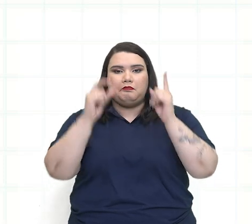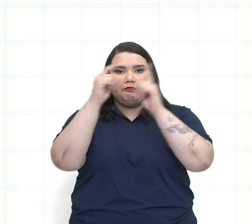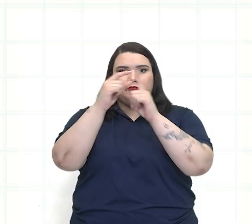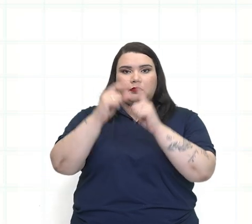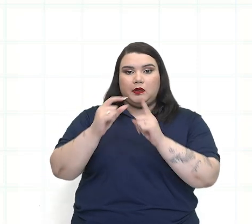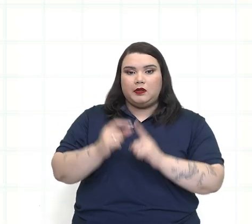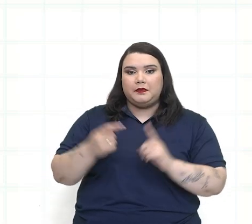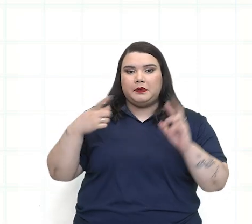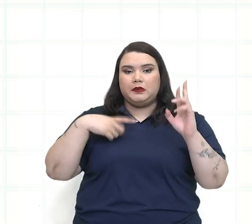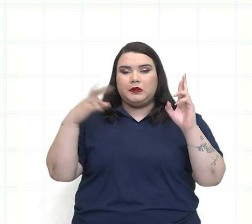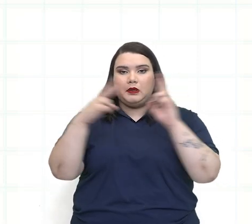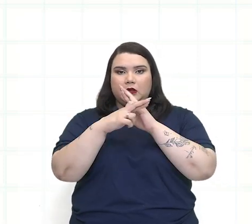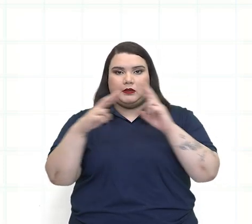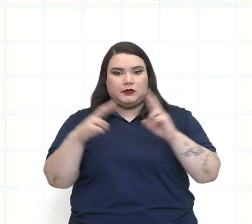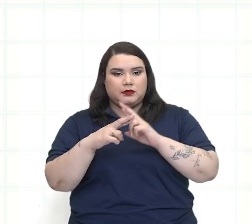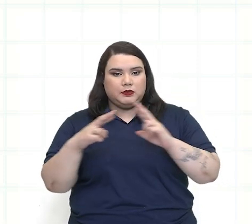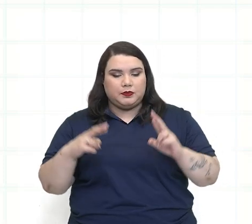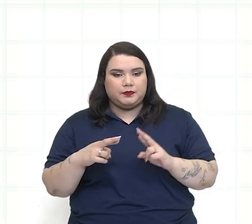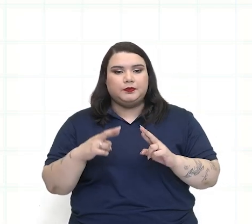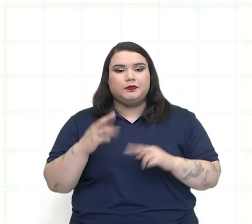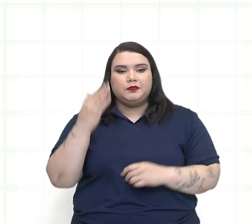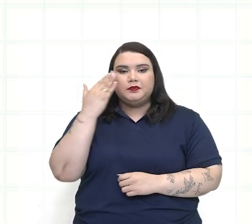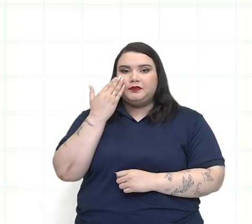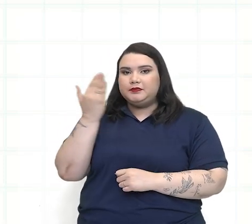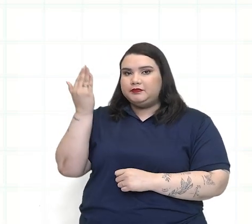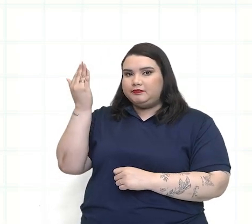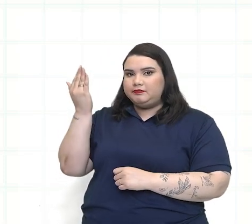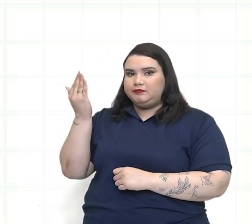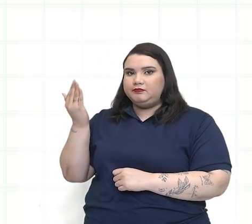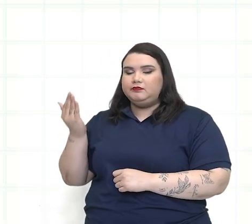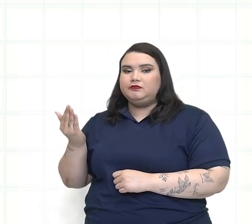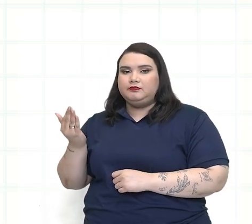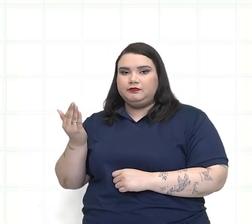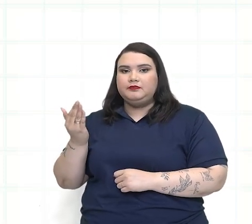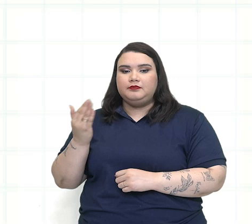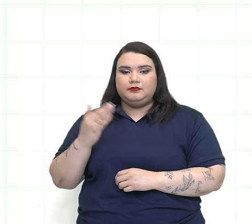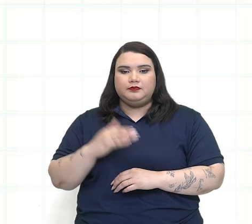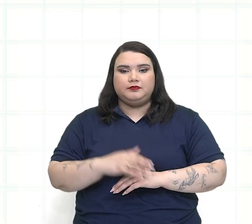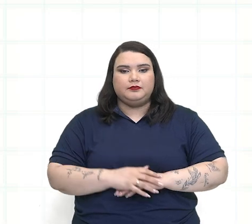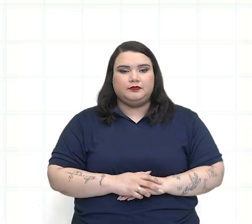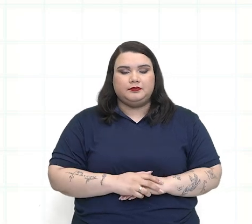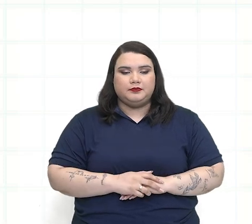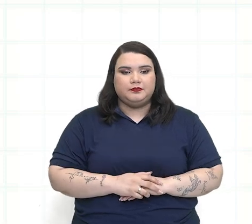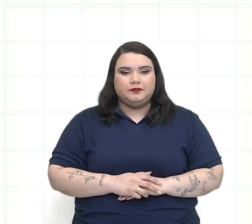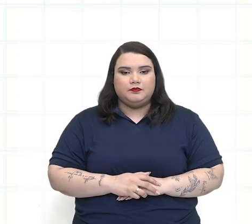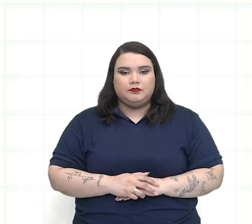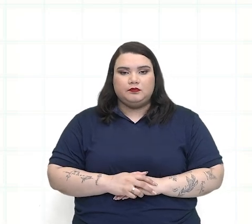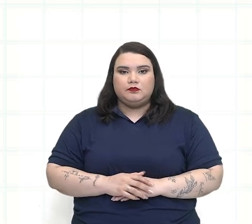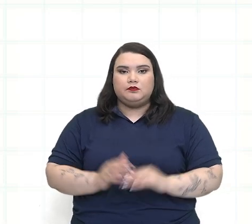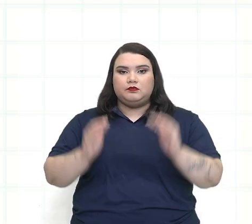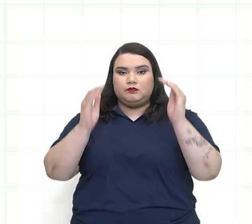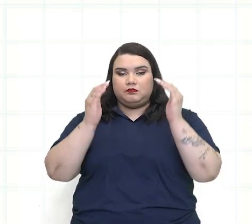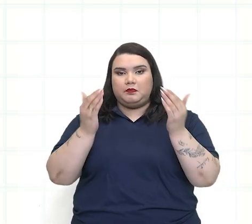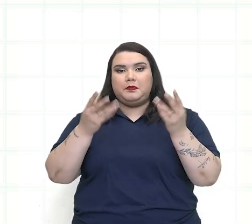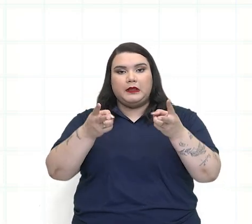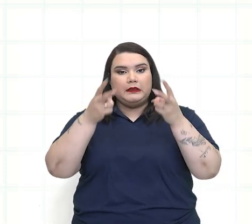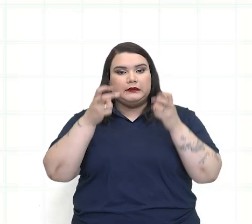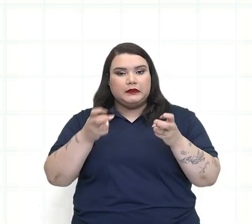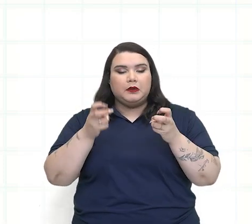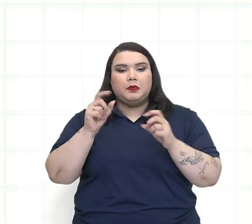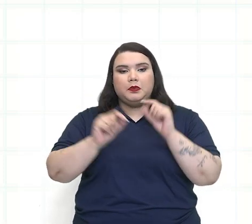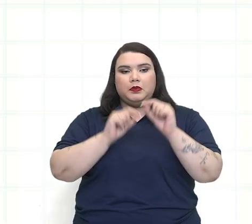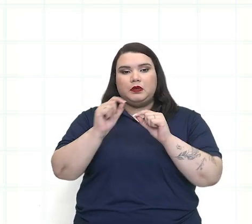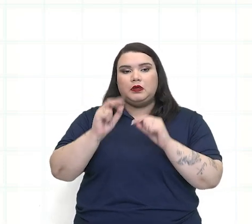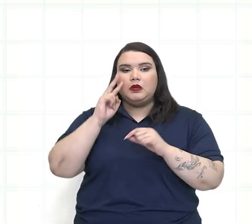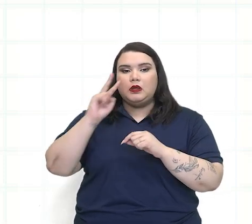esparsa, remorso não. Dói-me nas veias, amargo e quente, cai gota a gota do coração. Observaram mais uma